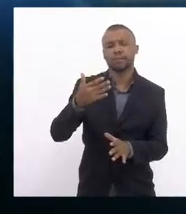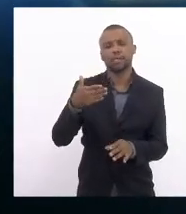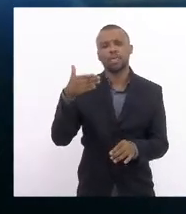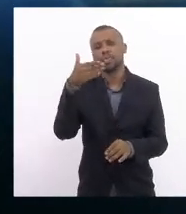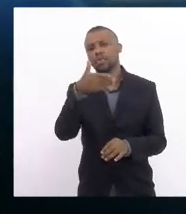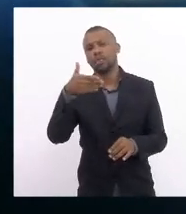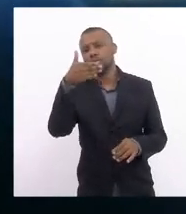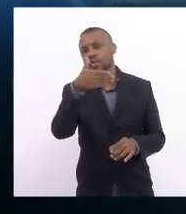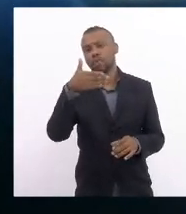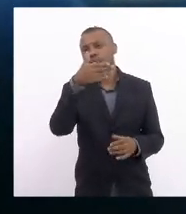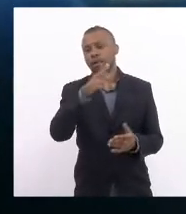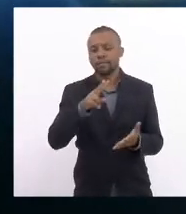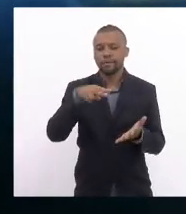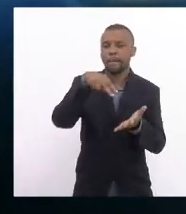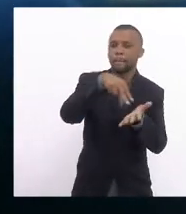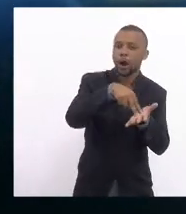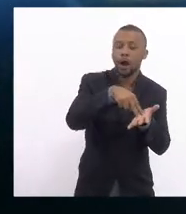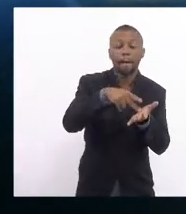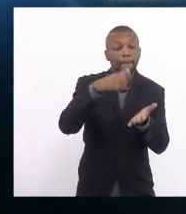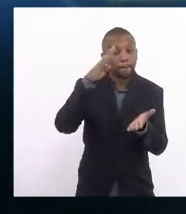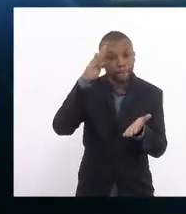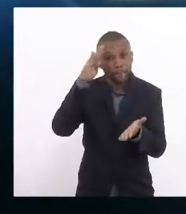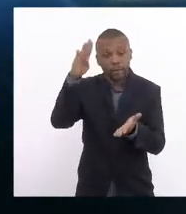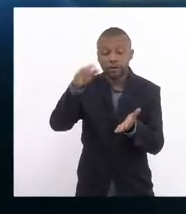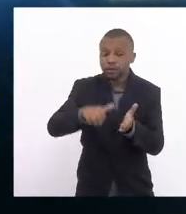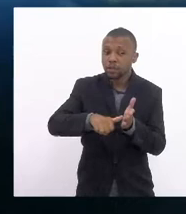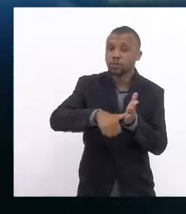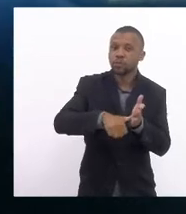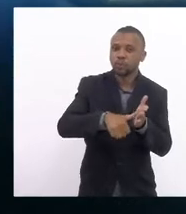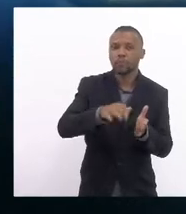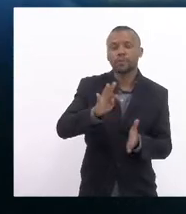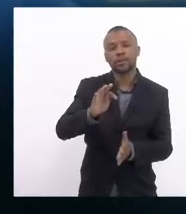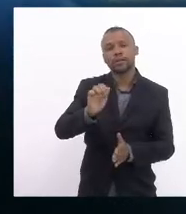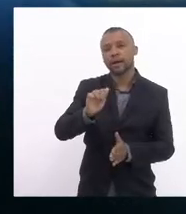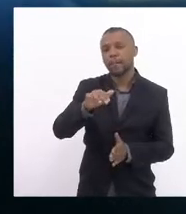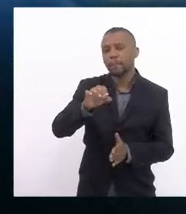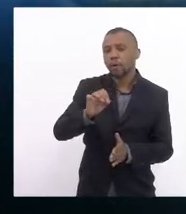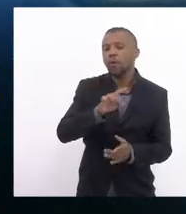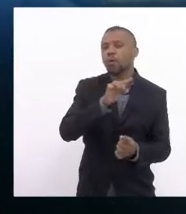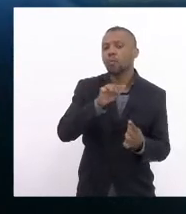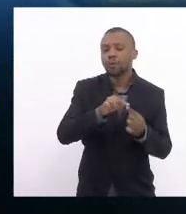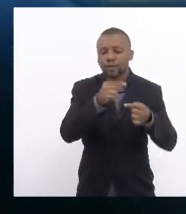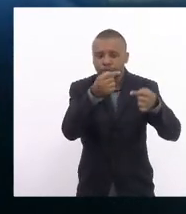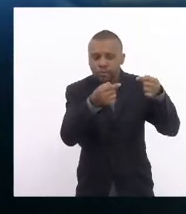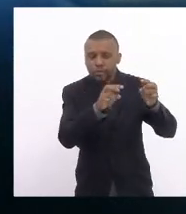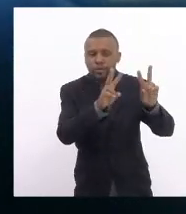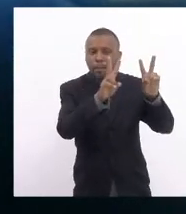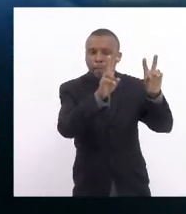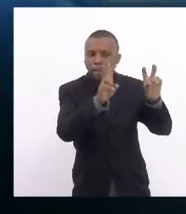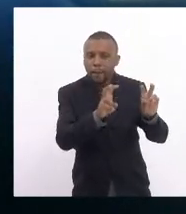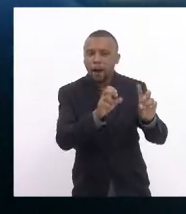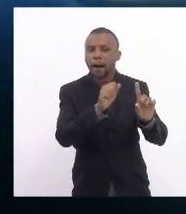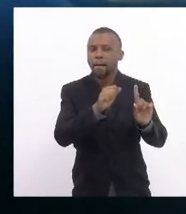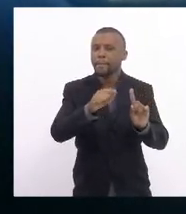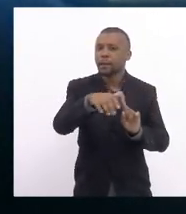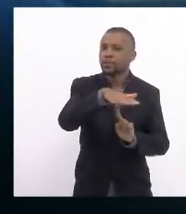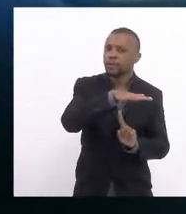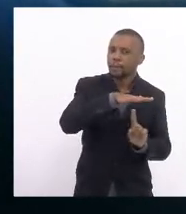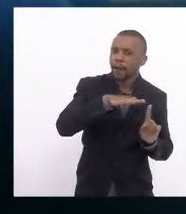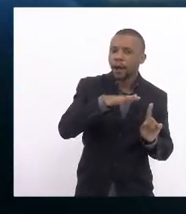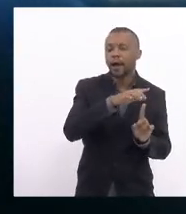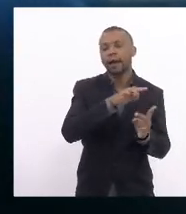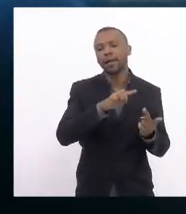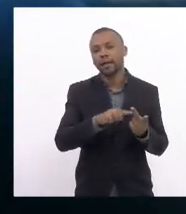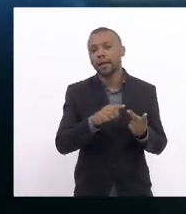no Clube Tamoios, discutindo questões da Baía de Guanabara e várias outras, né? Discutindo na